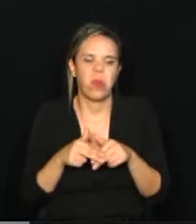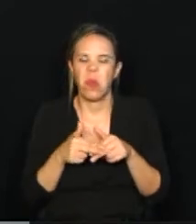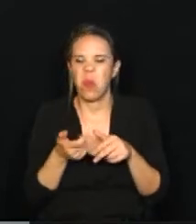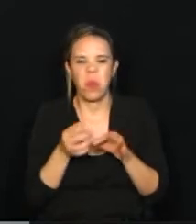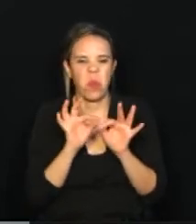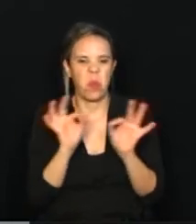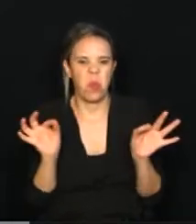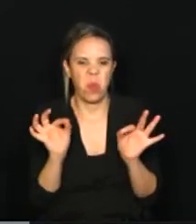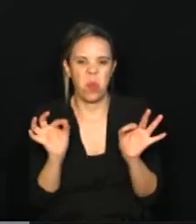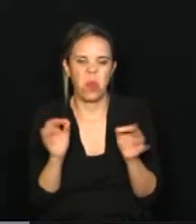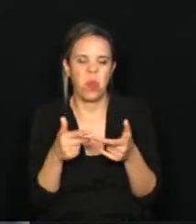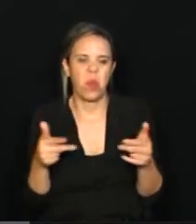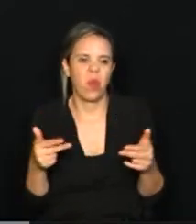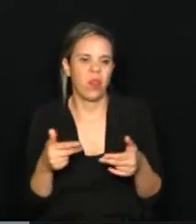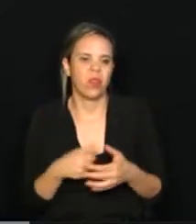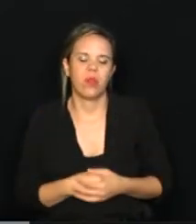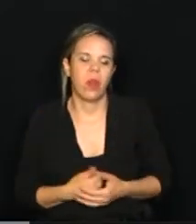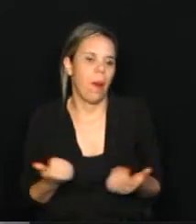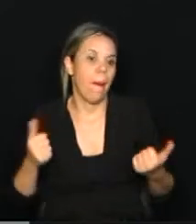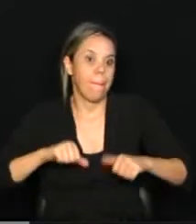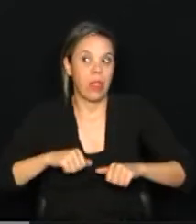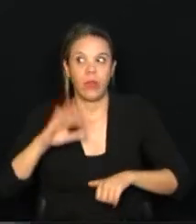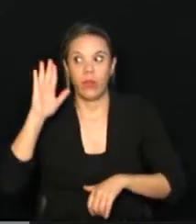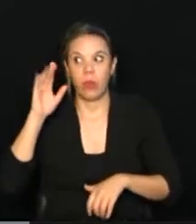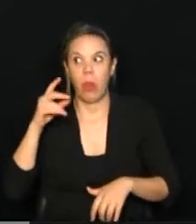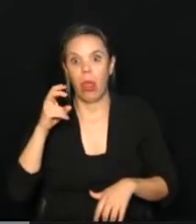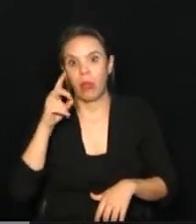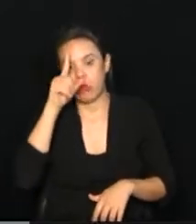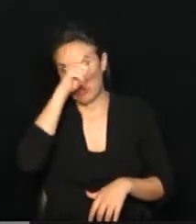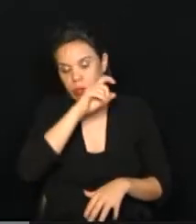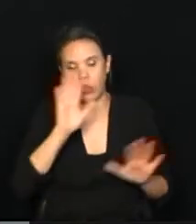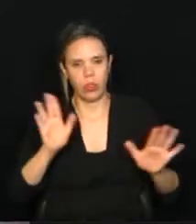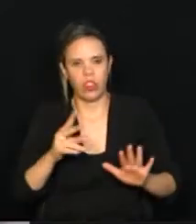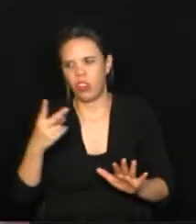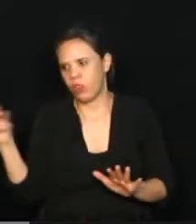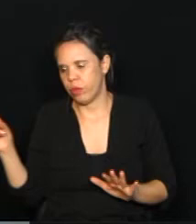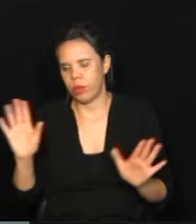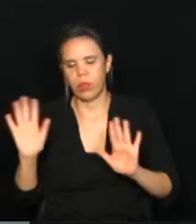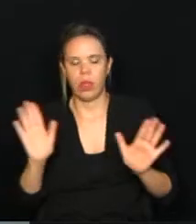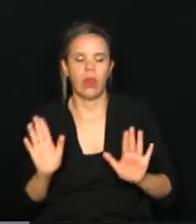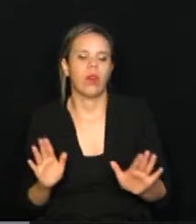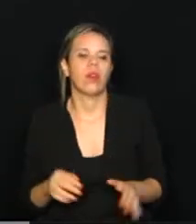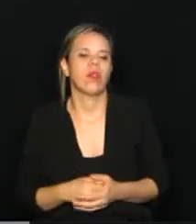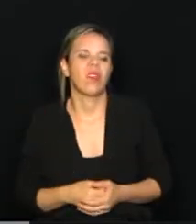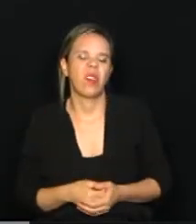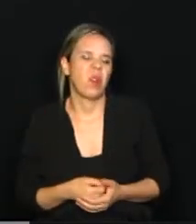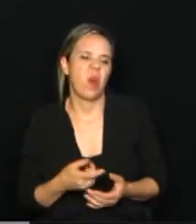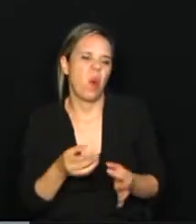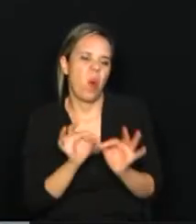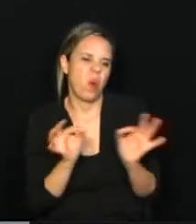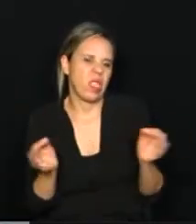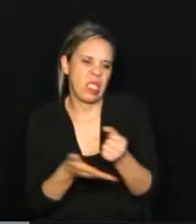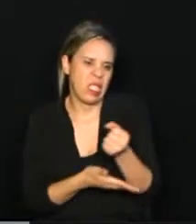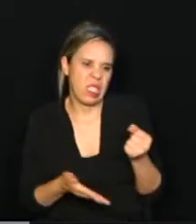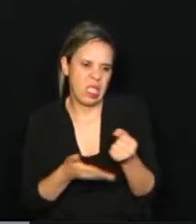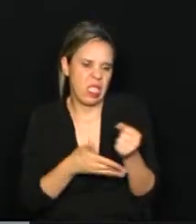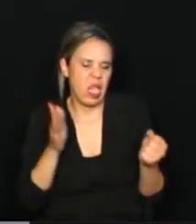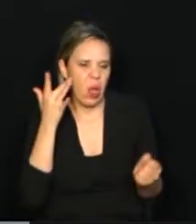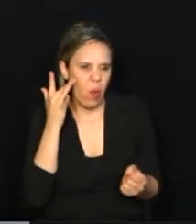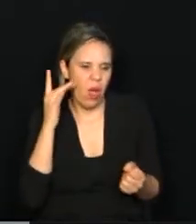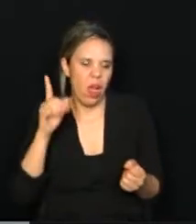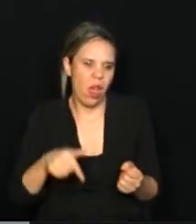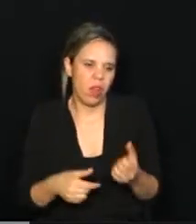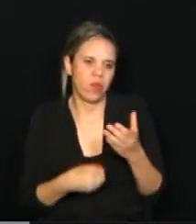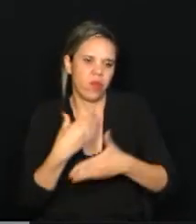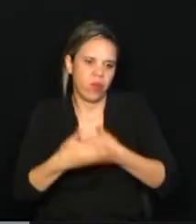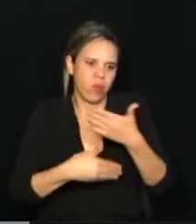detalhes. Não foi pior que fosse uma coisa gritante, perdeu de 20, fala, meu Deus, mas não, foi por detalhes mesmo, que eu acho que isso com o